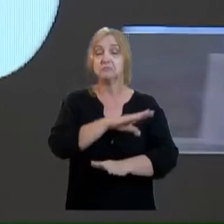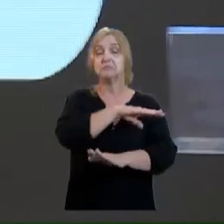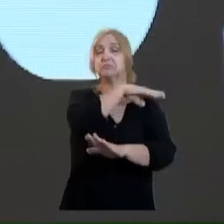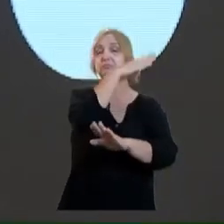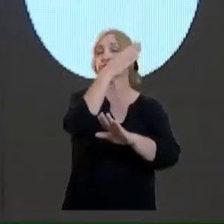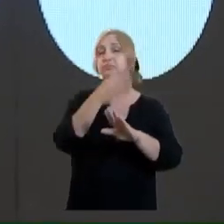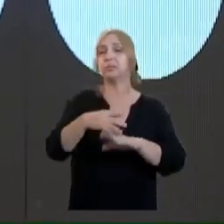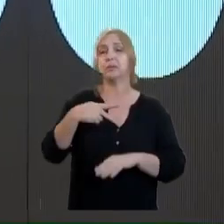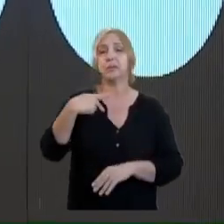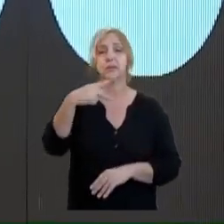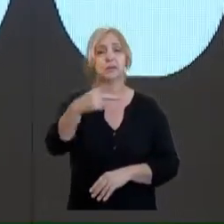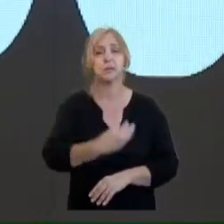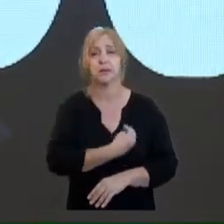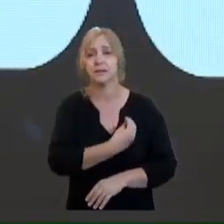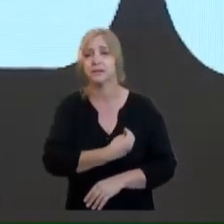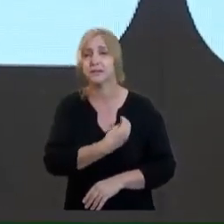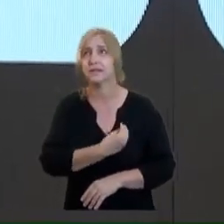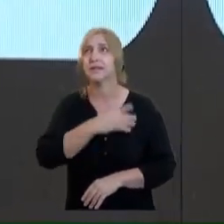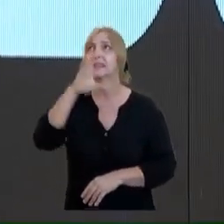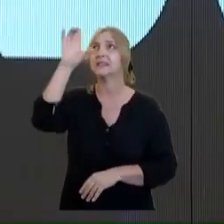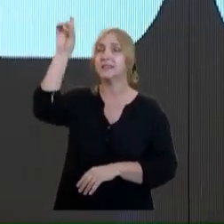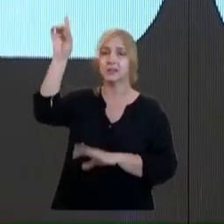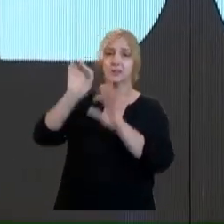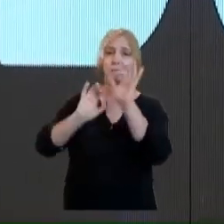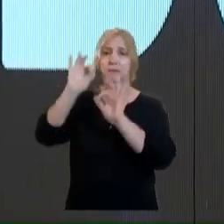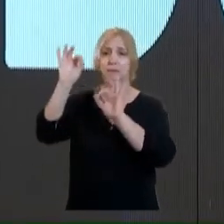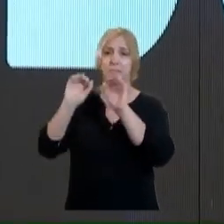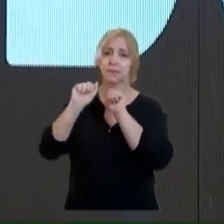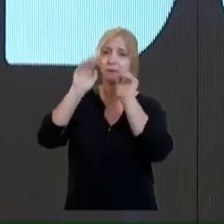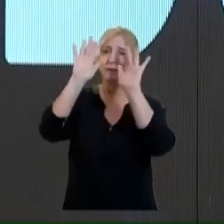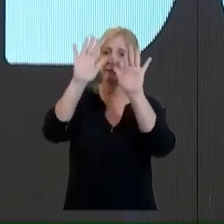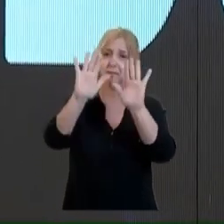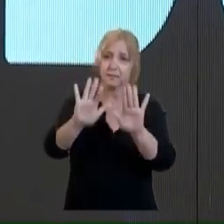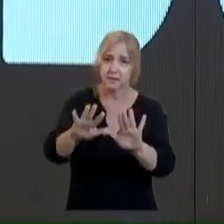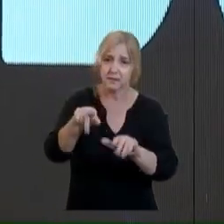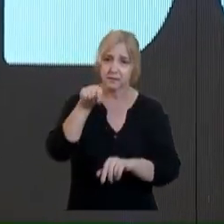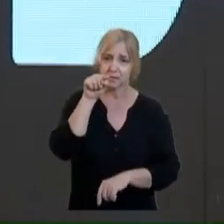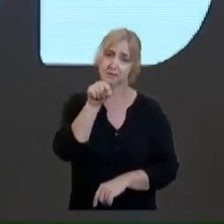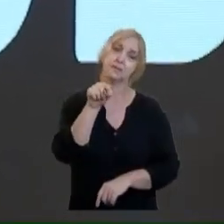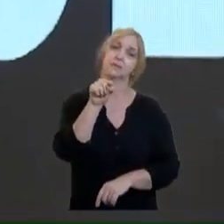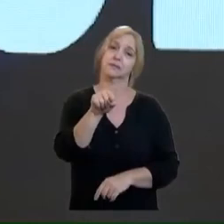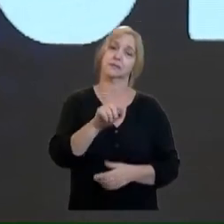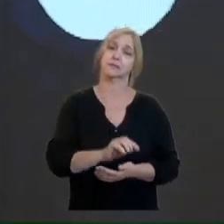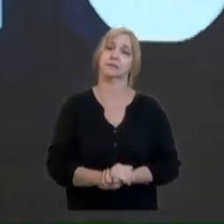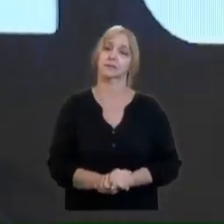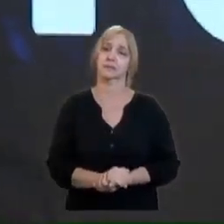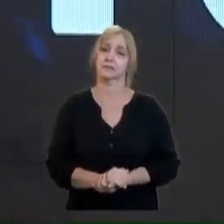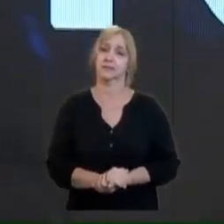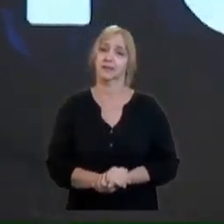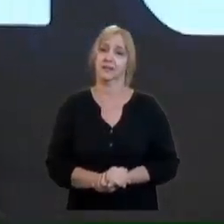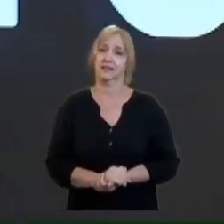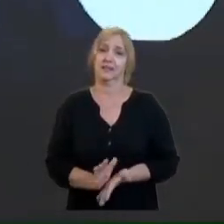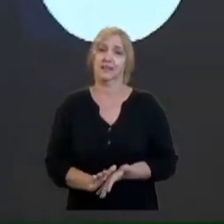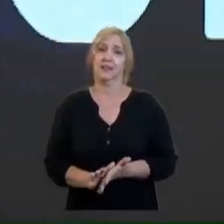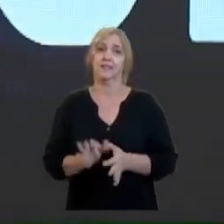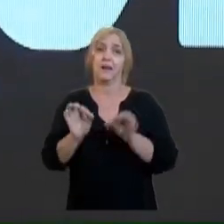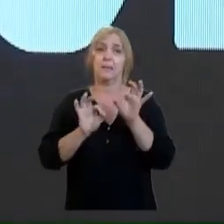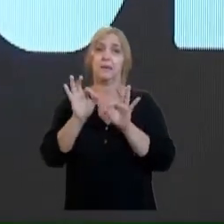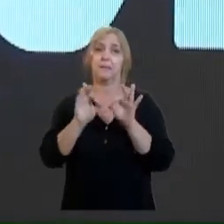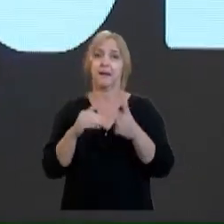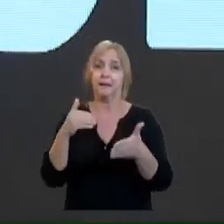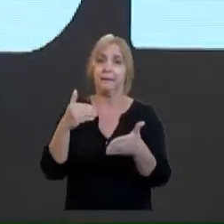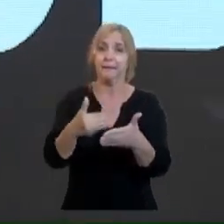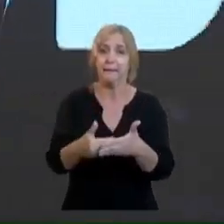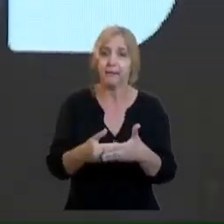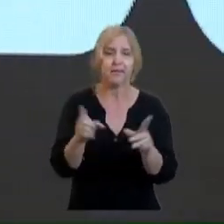para a sua vida. Ele já tem essa bênção preparada. Ele não vai preparar essa bênção quando acontecer aquela